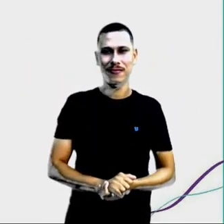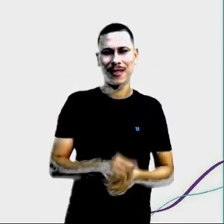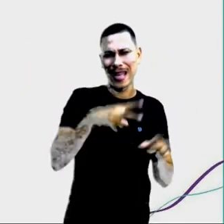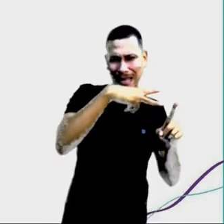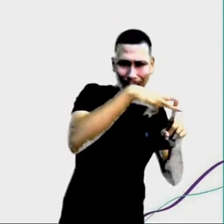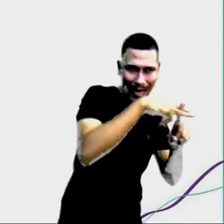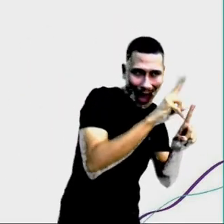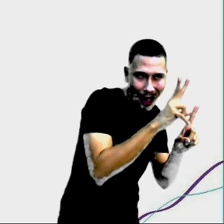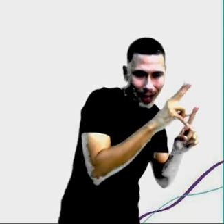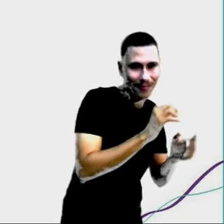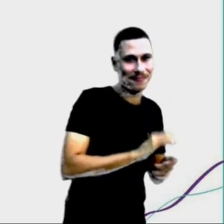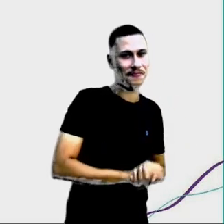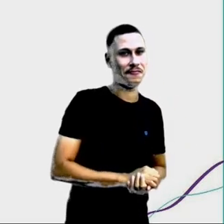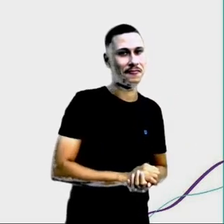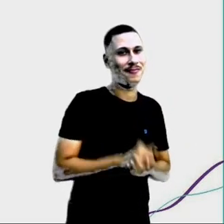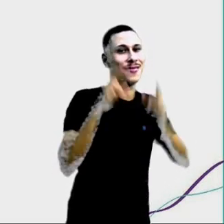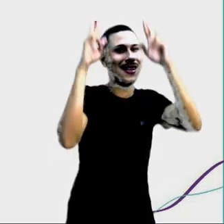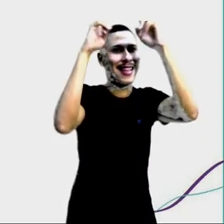Lata,